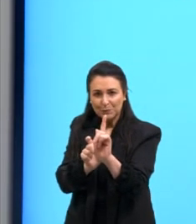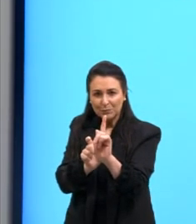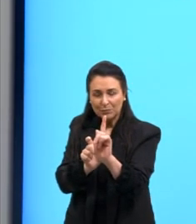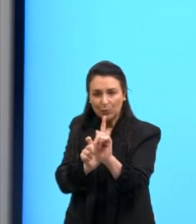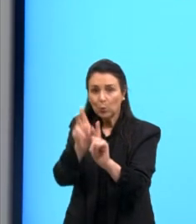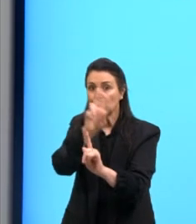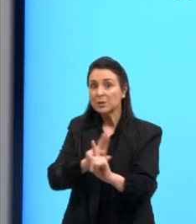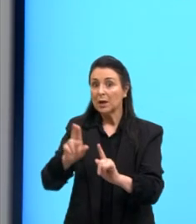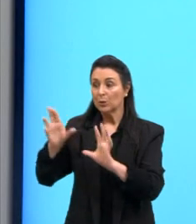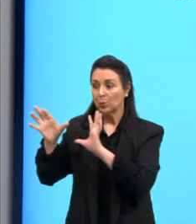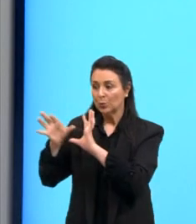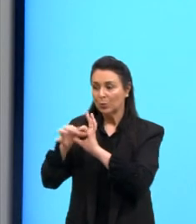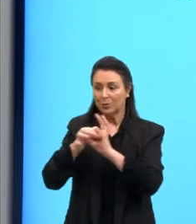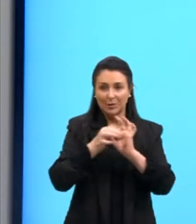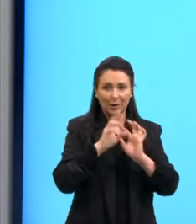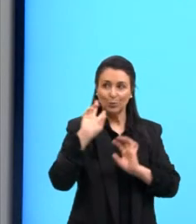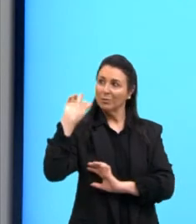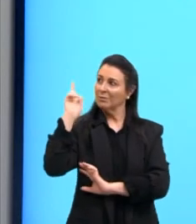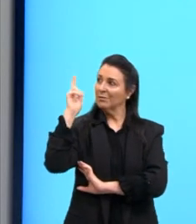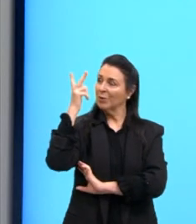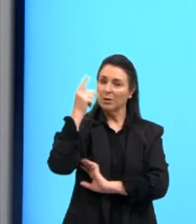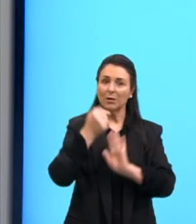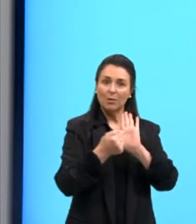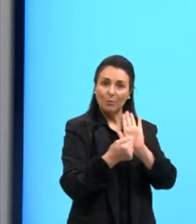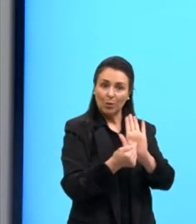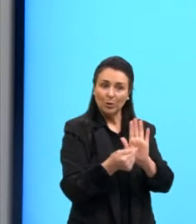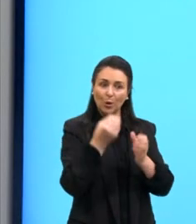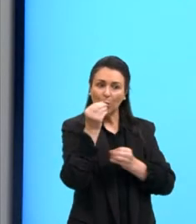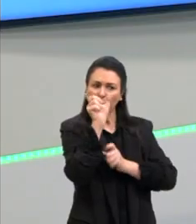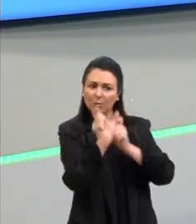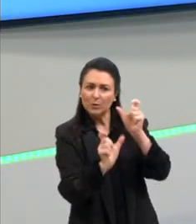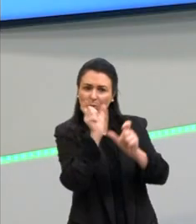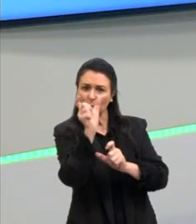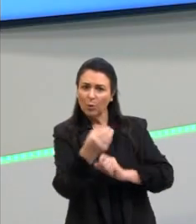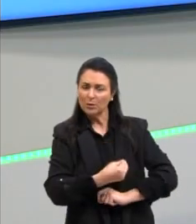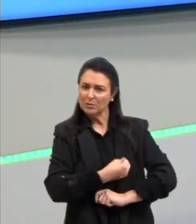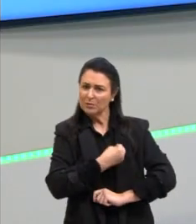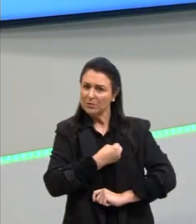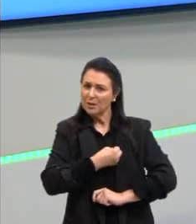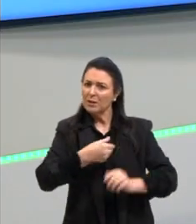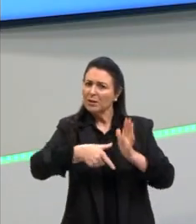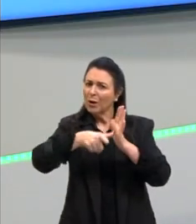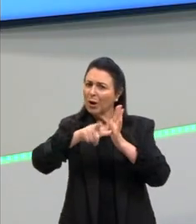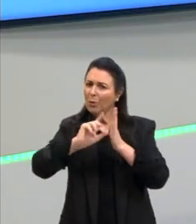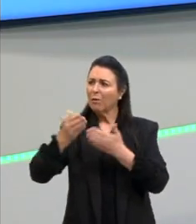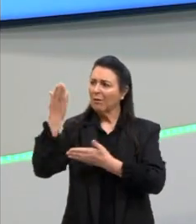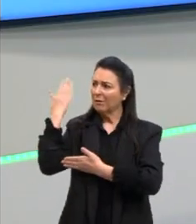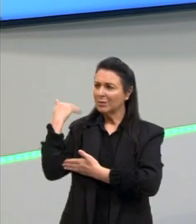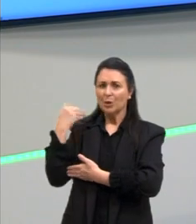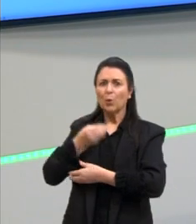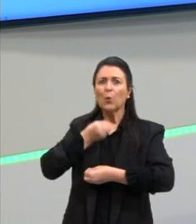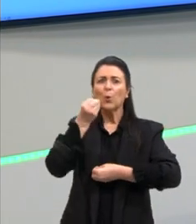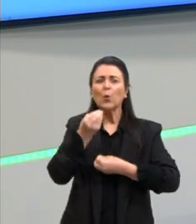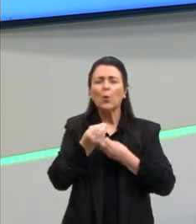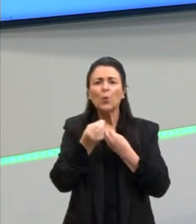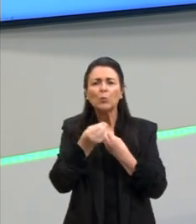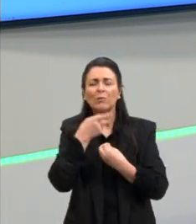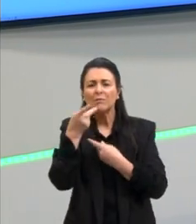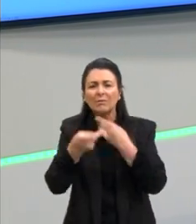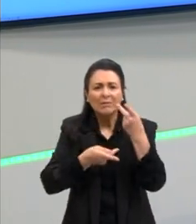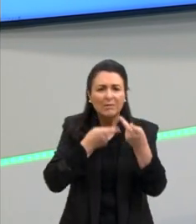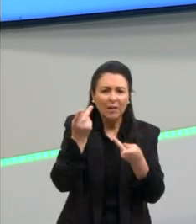e mostra como essas pessoas estão o que Vivendo vivenciando como essas pessoas falavam como essas